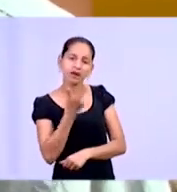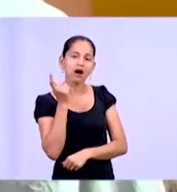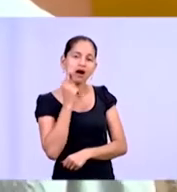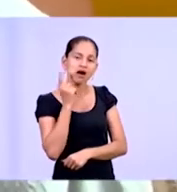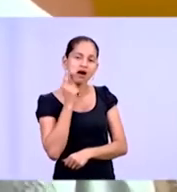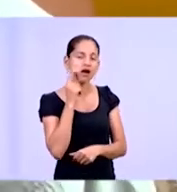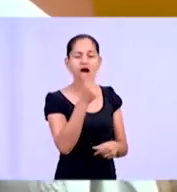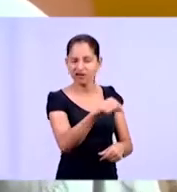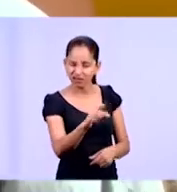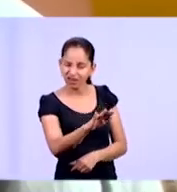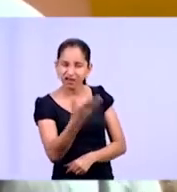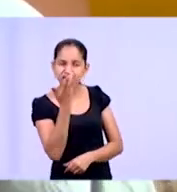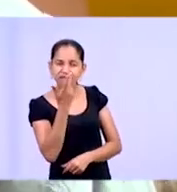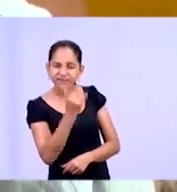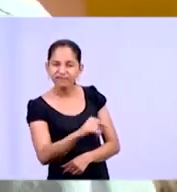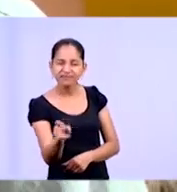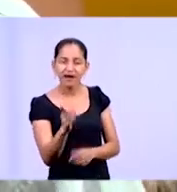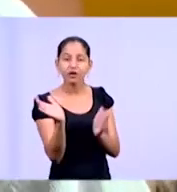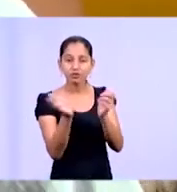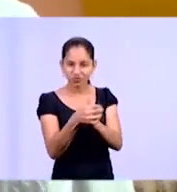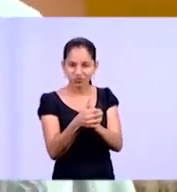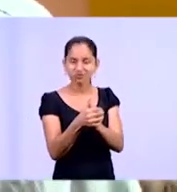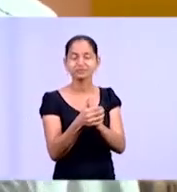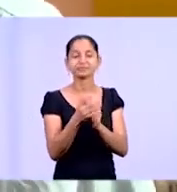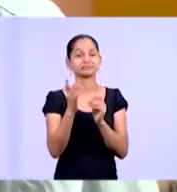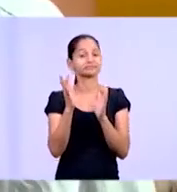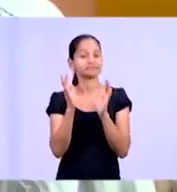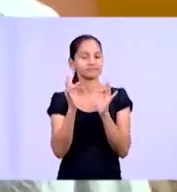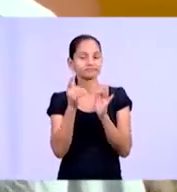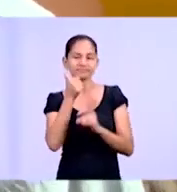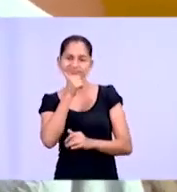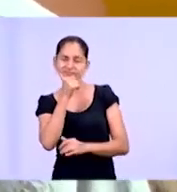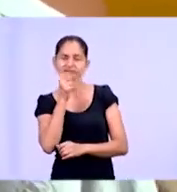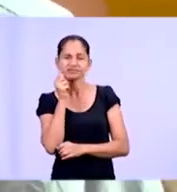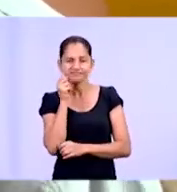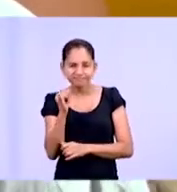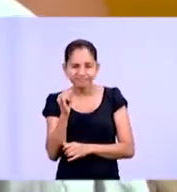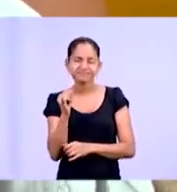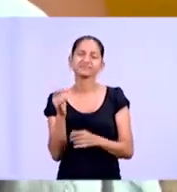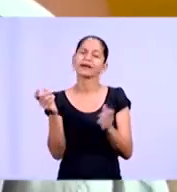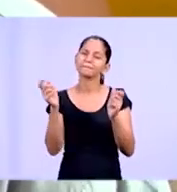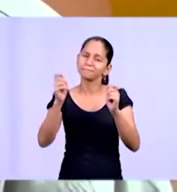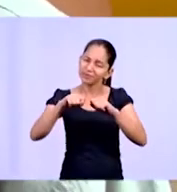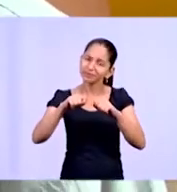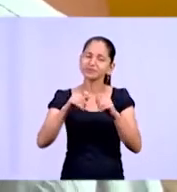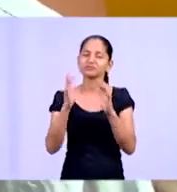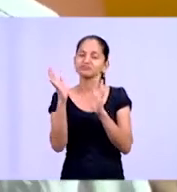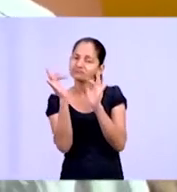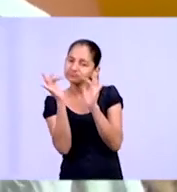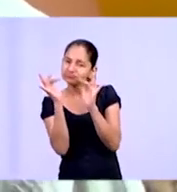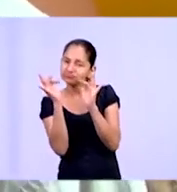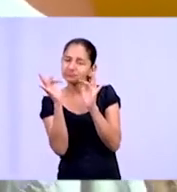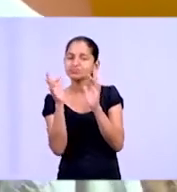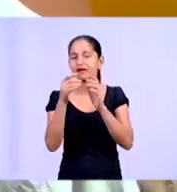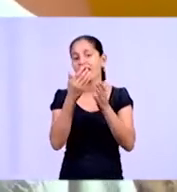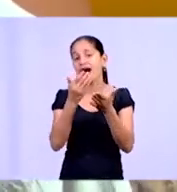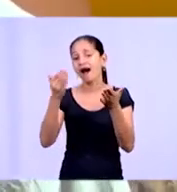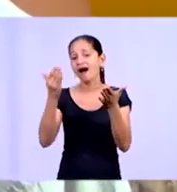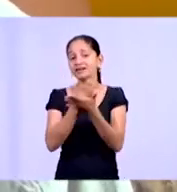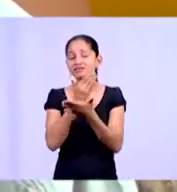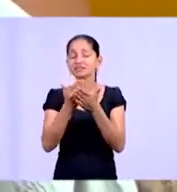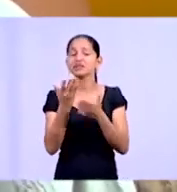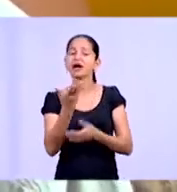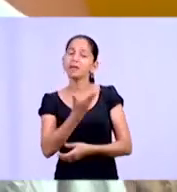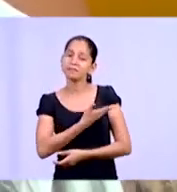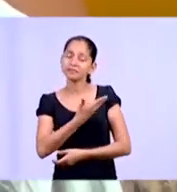menino entregar um bilhetinho para uma menina que você talvez estivesse paquerando ou coisa parecida, e para alguns parentes mesmo,